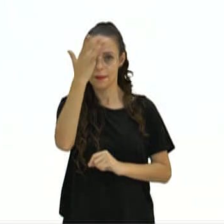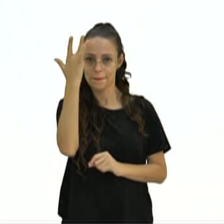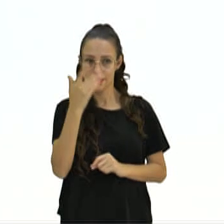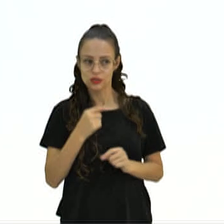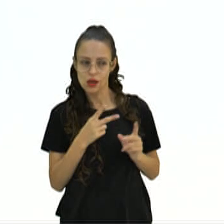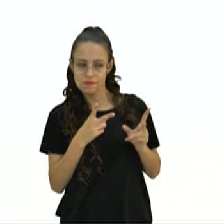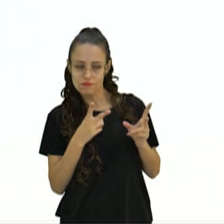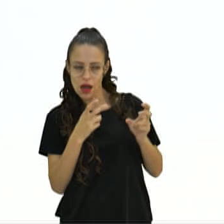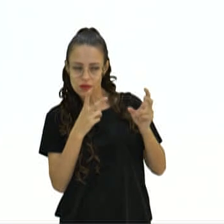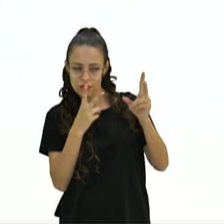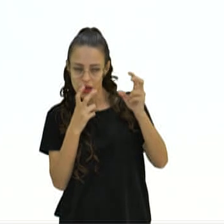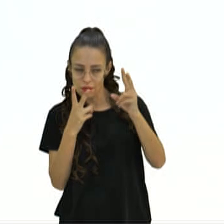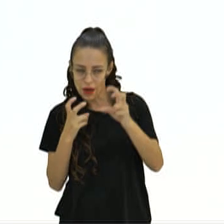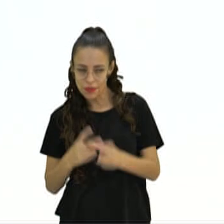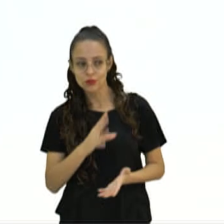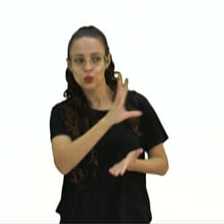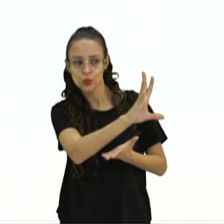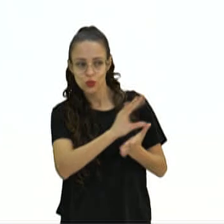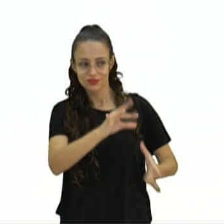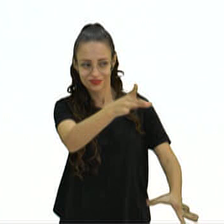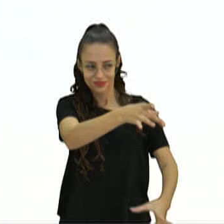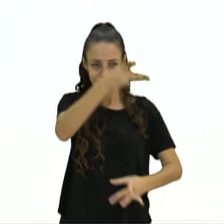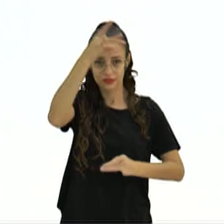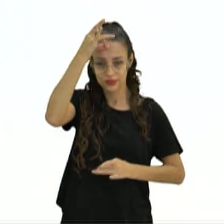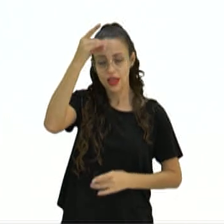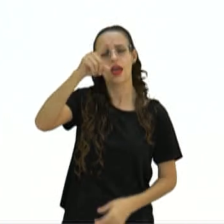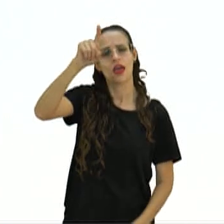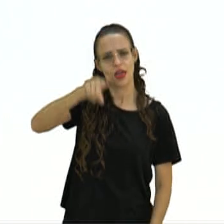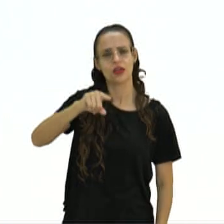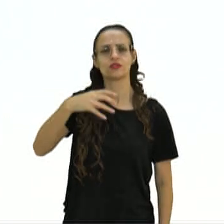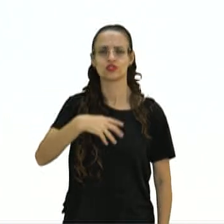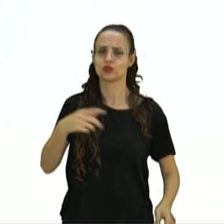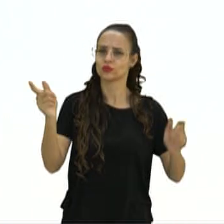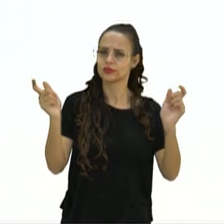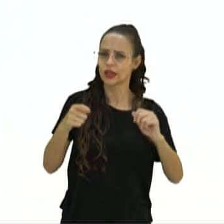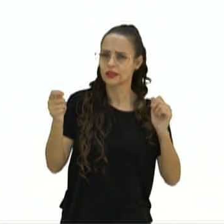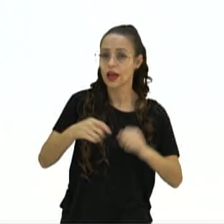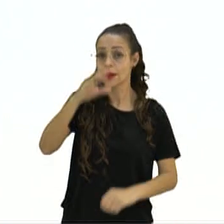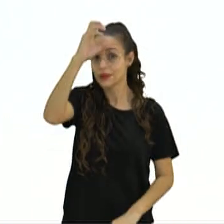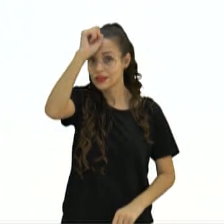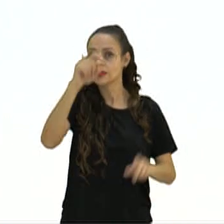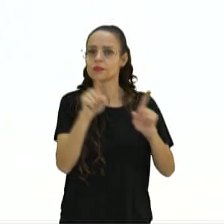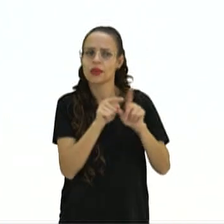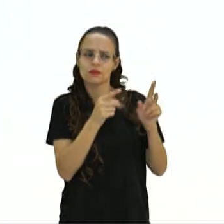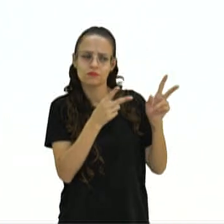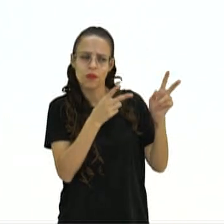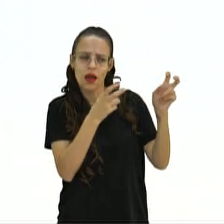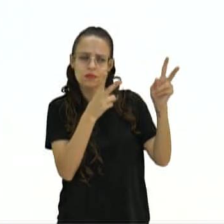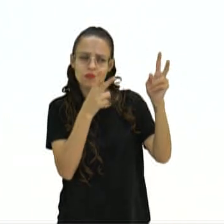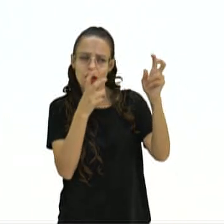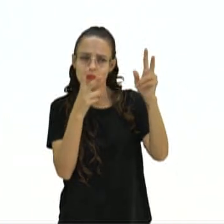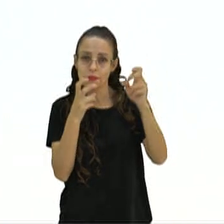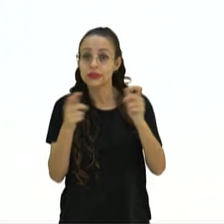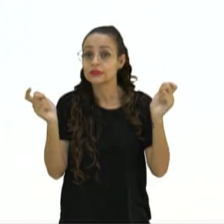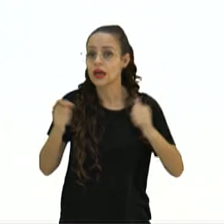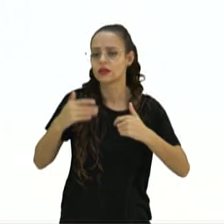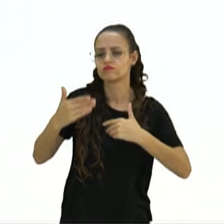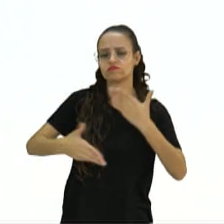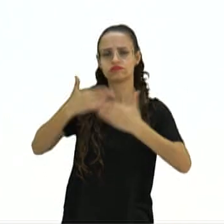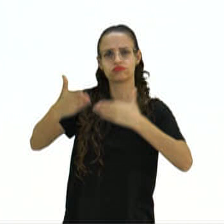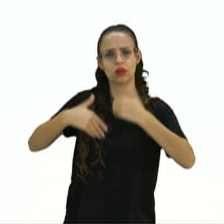e replica o outro, né? Pode ser considerada uma forma de aprendizagem observacional, que leva ao desenvolvimento